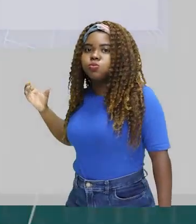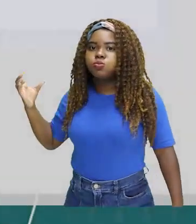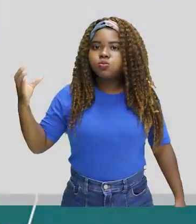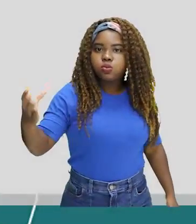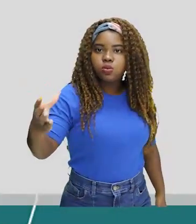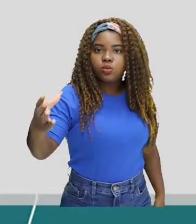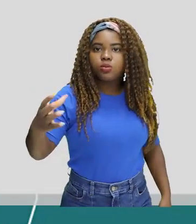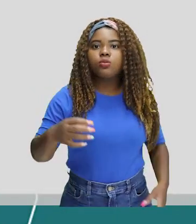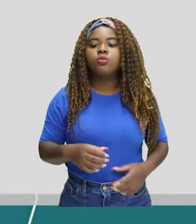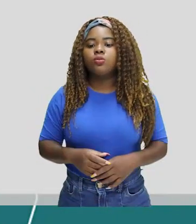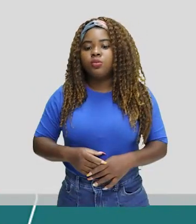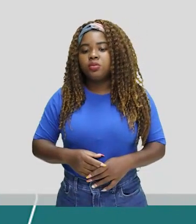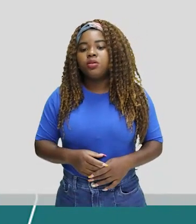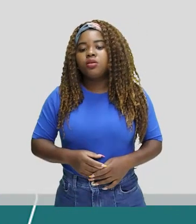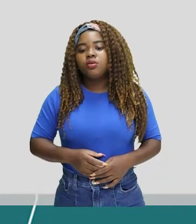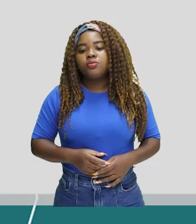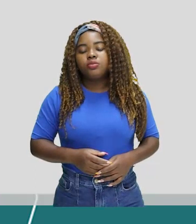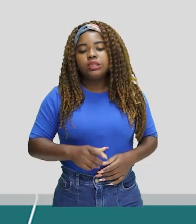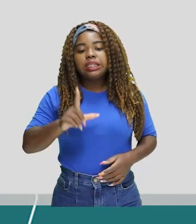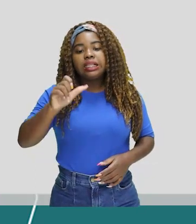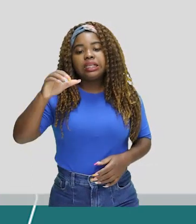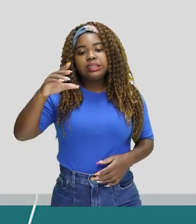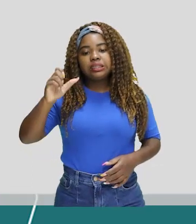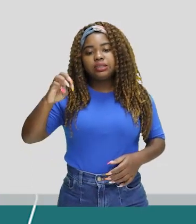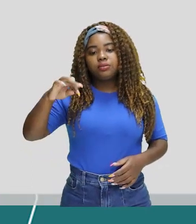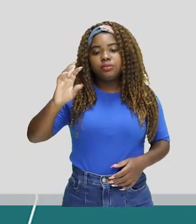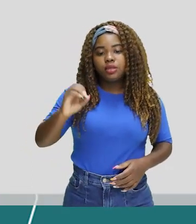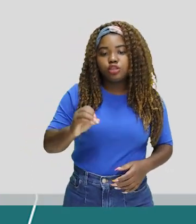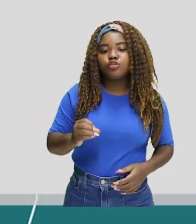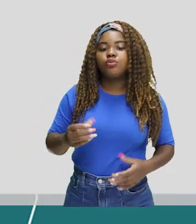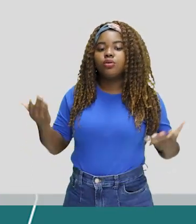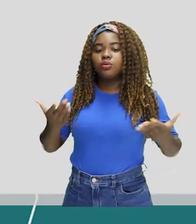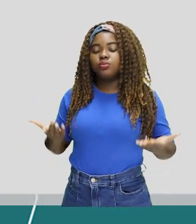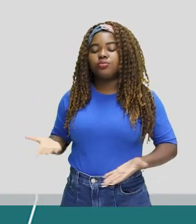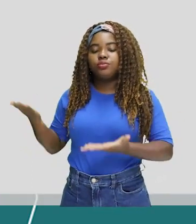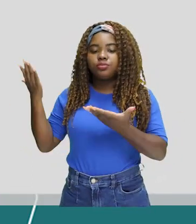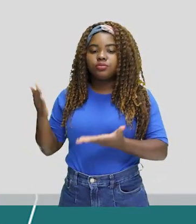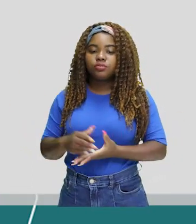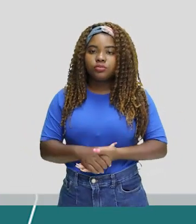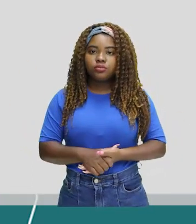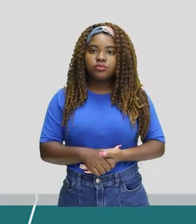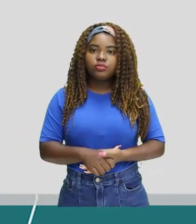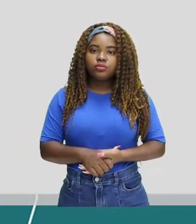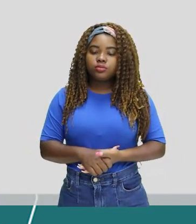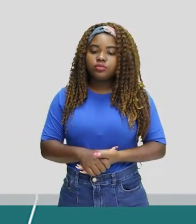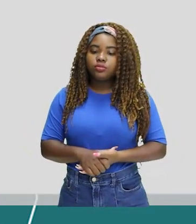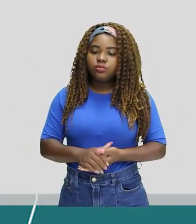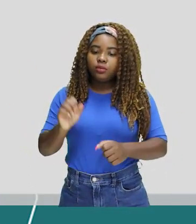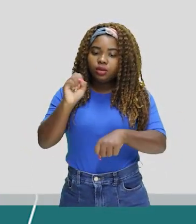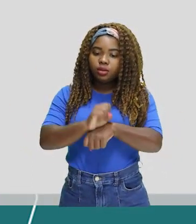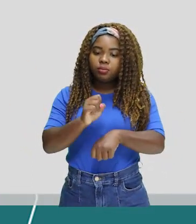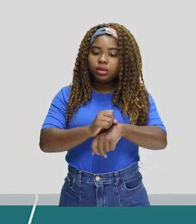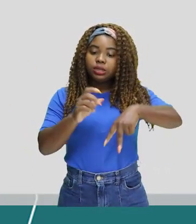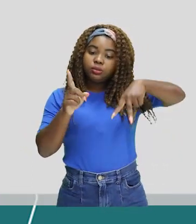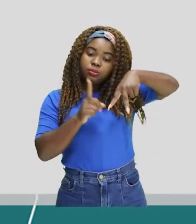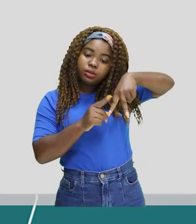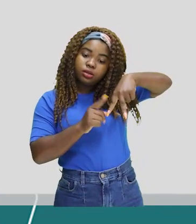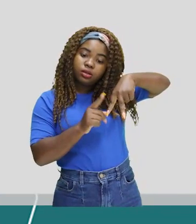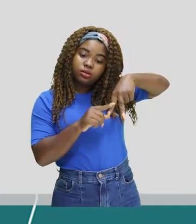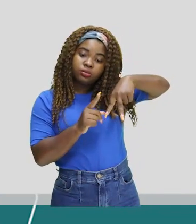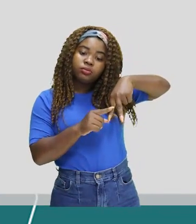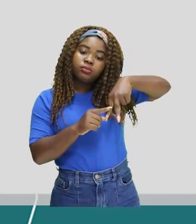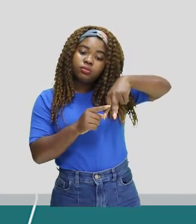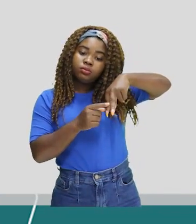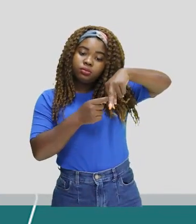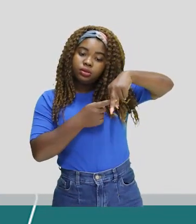O lançamento em si, ó. Momento é que o movimento de giro é parado pela perna projetada à frente